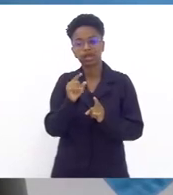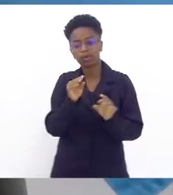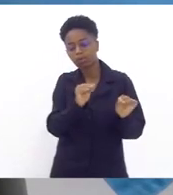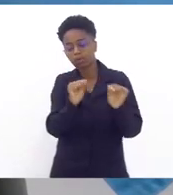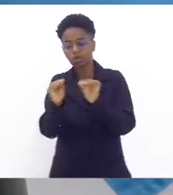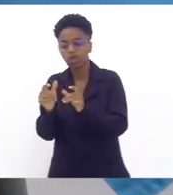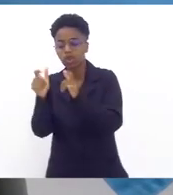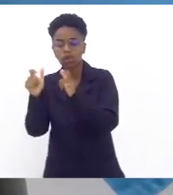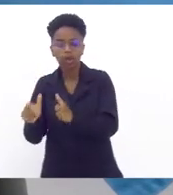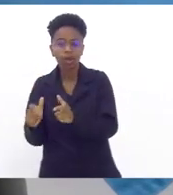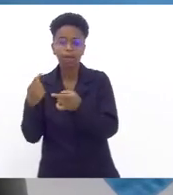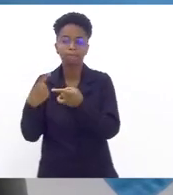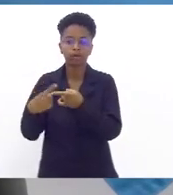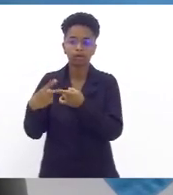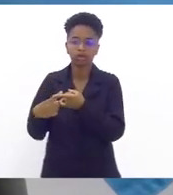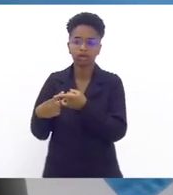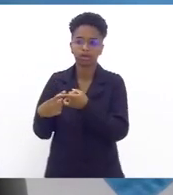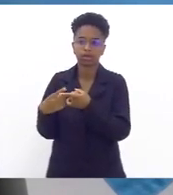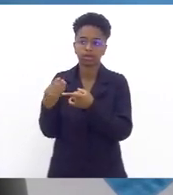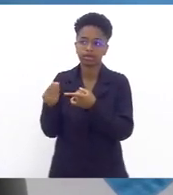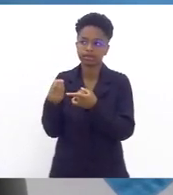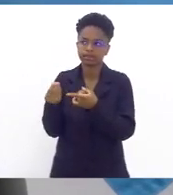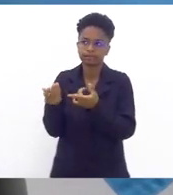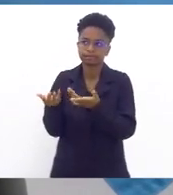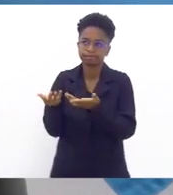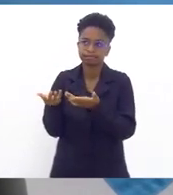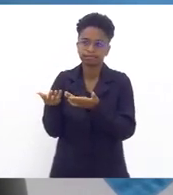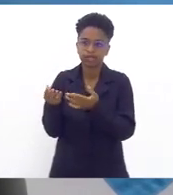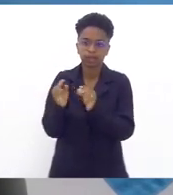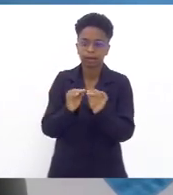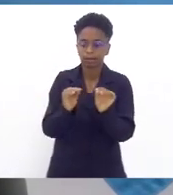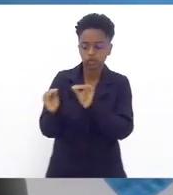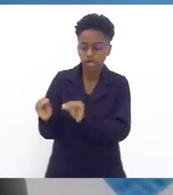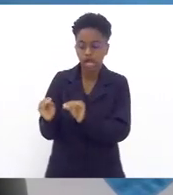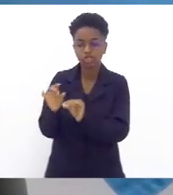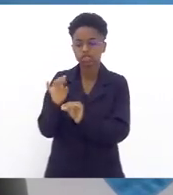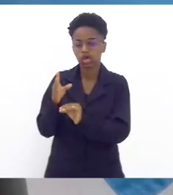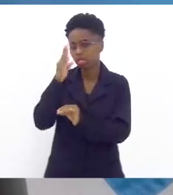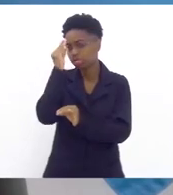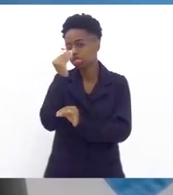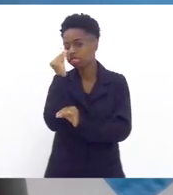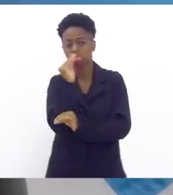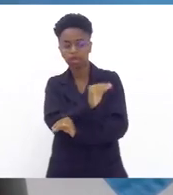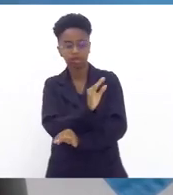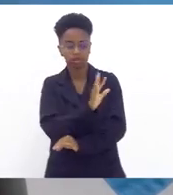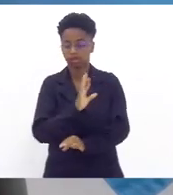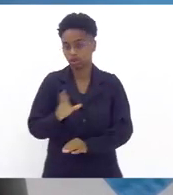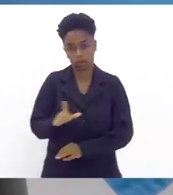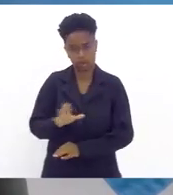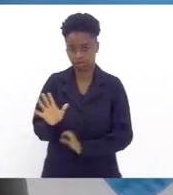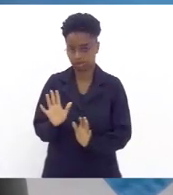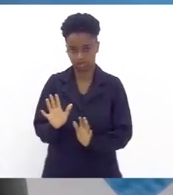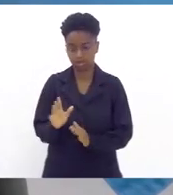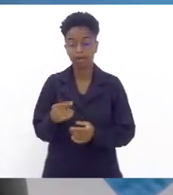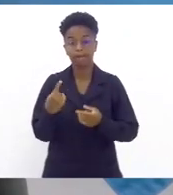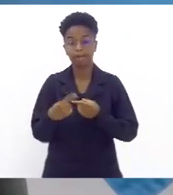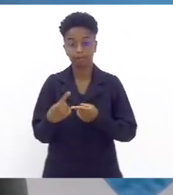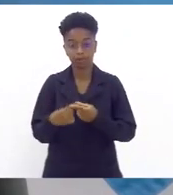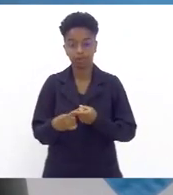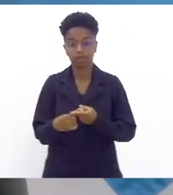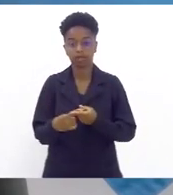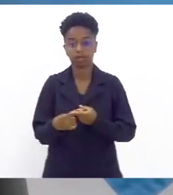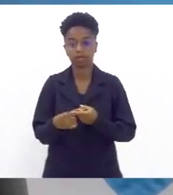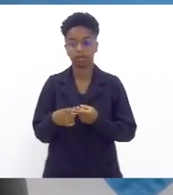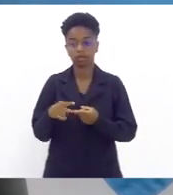em um espaço exatamente para é realocar e esquecer Martins não é isso é que a gente possa